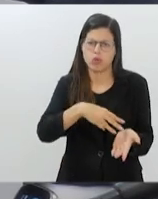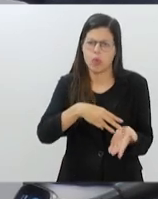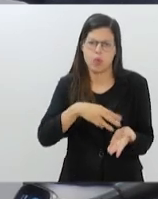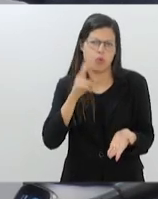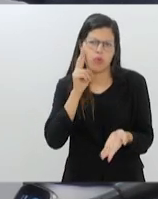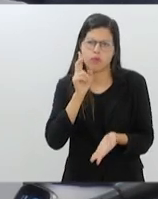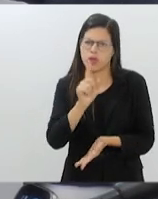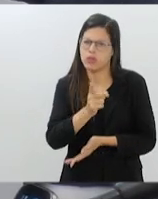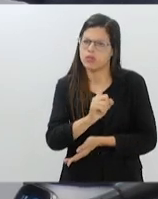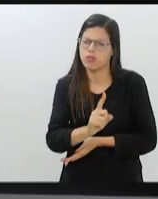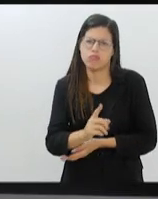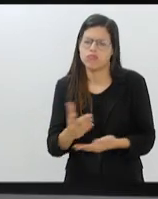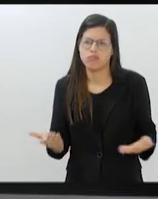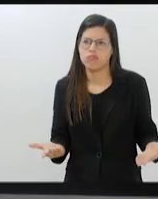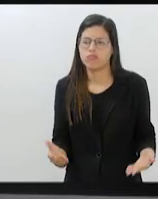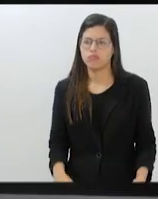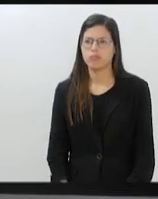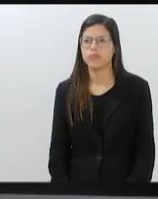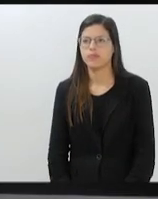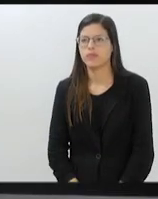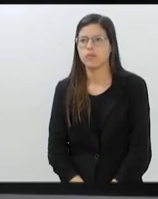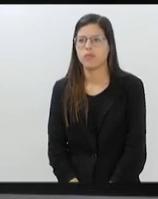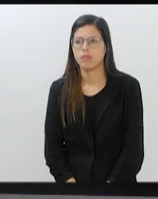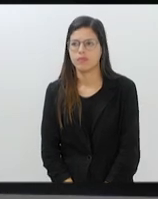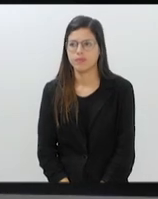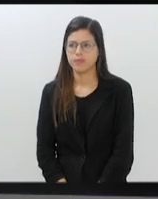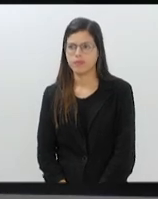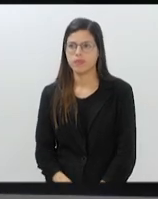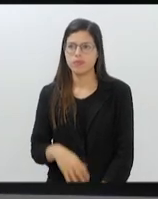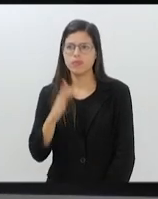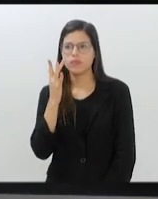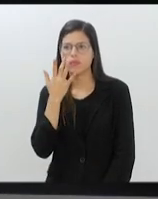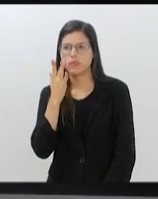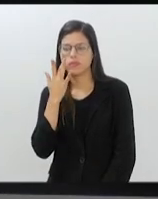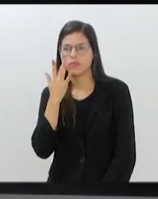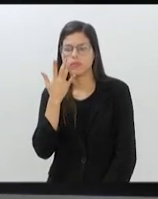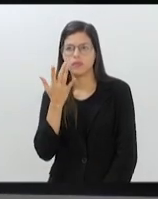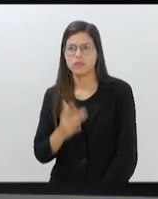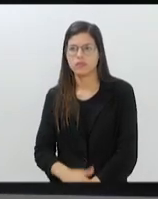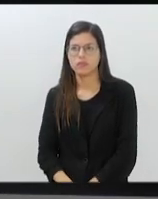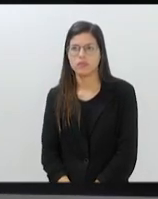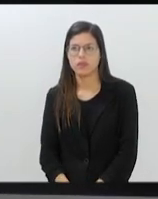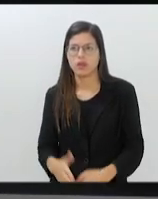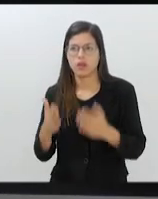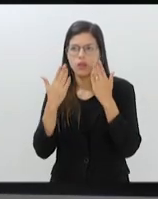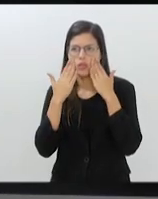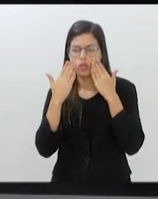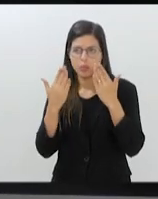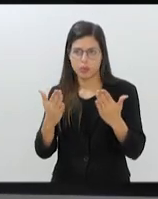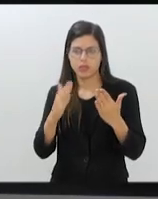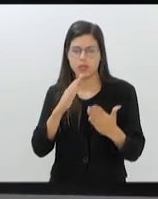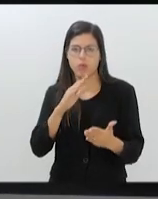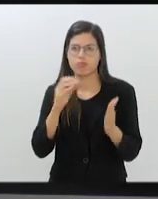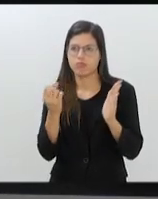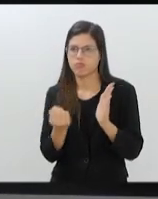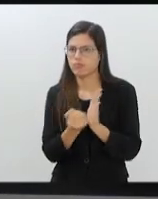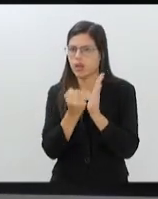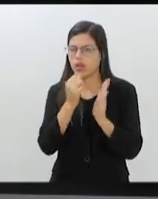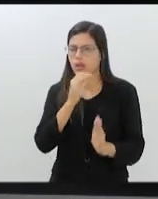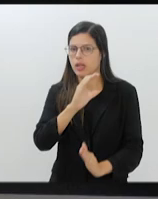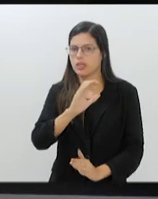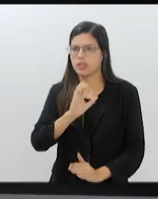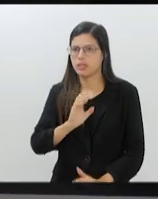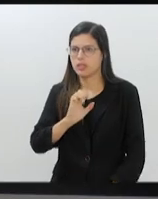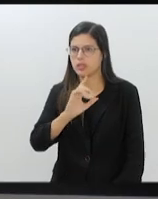camarote se é que vê Pois é vamos lá eh eu acho que a a exposição da marca Sedai ela ficou